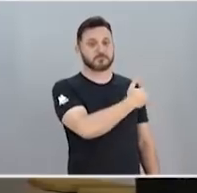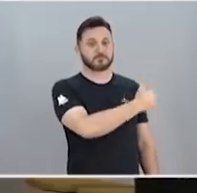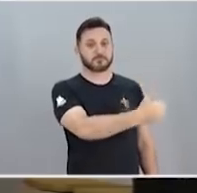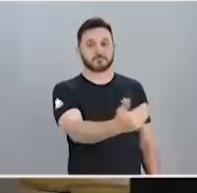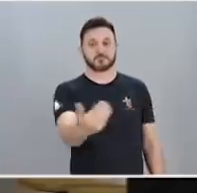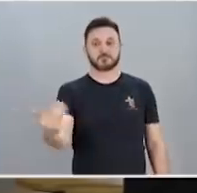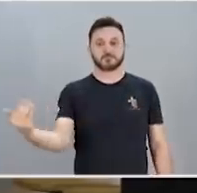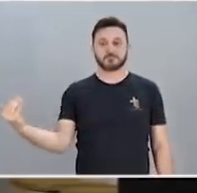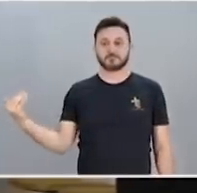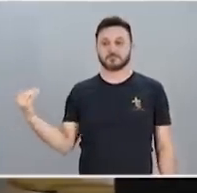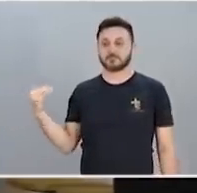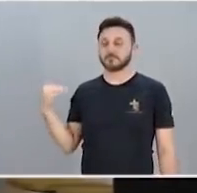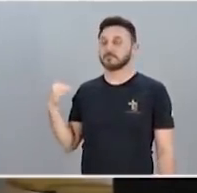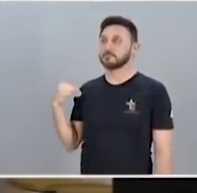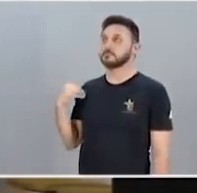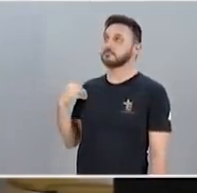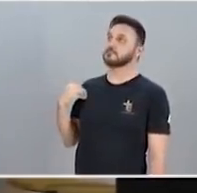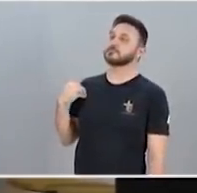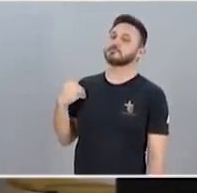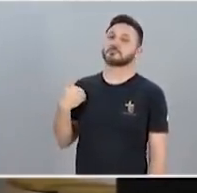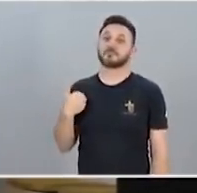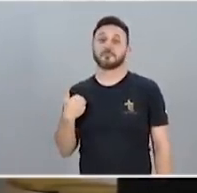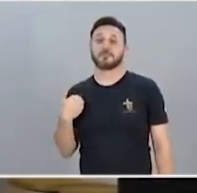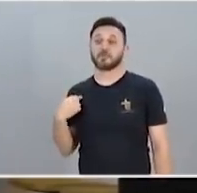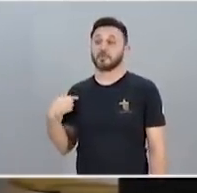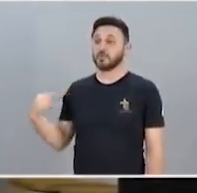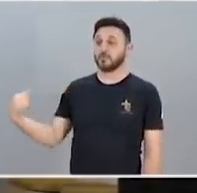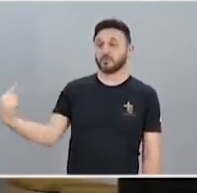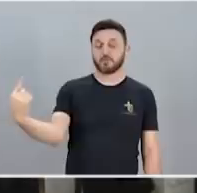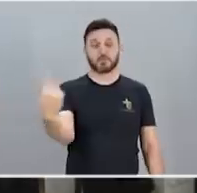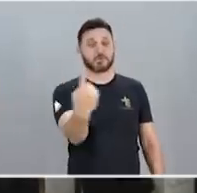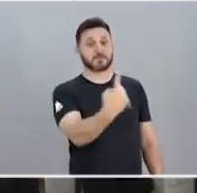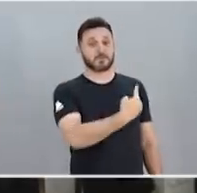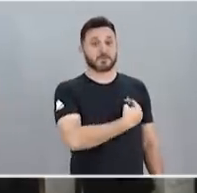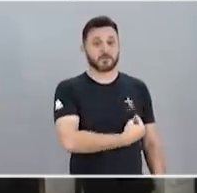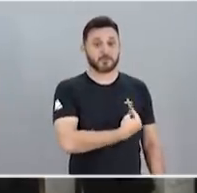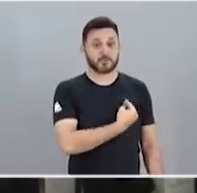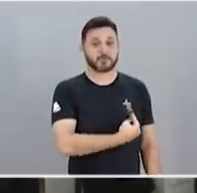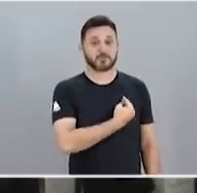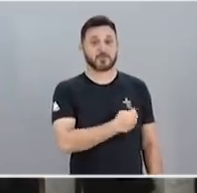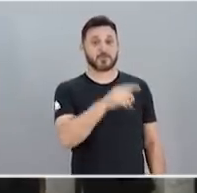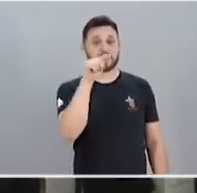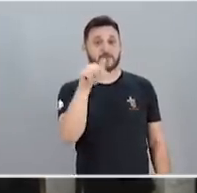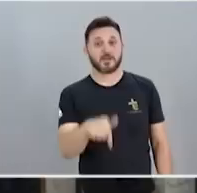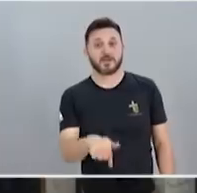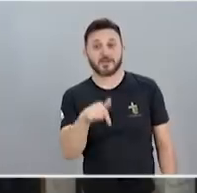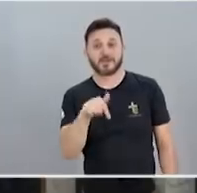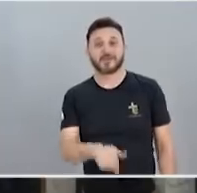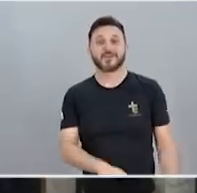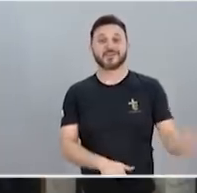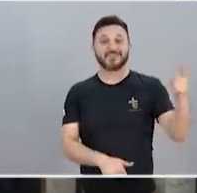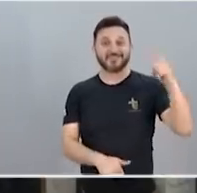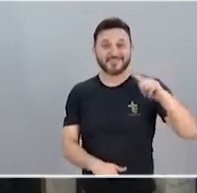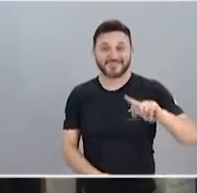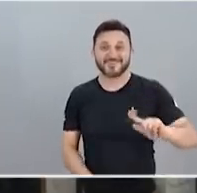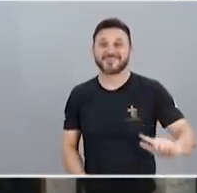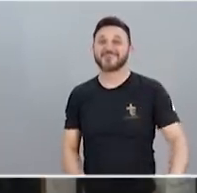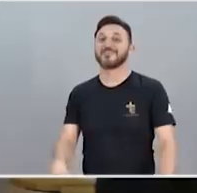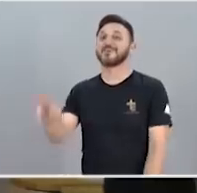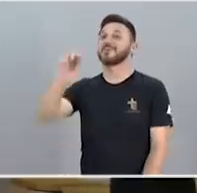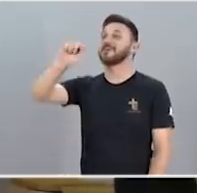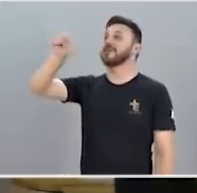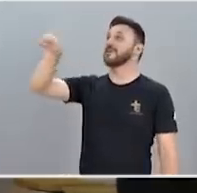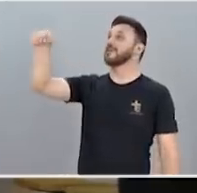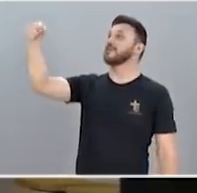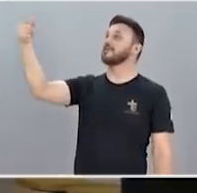e do Espírito Santo, estamos aqui de